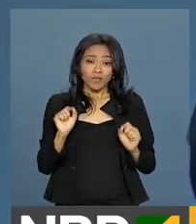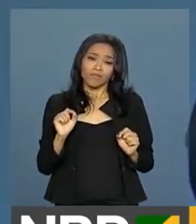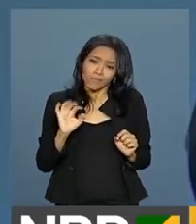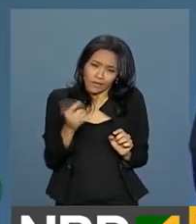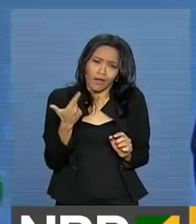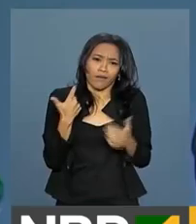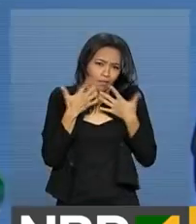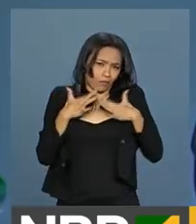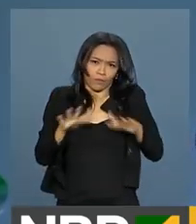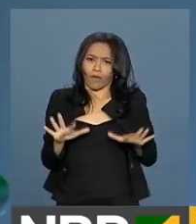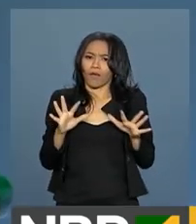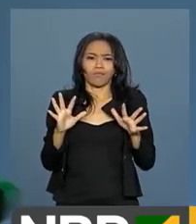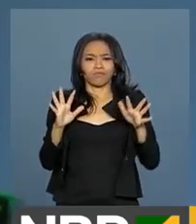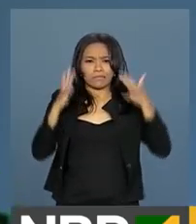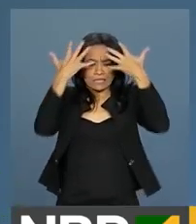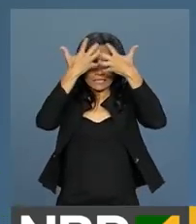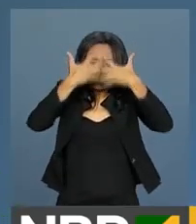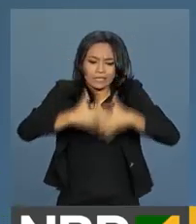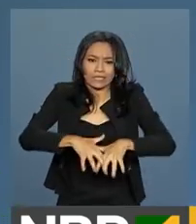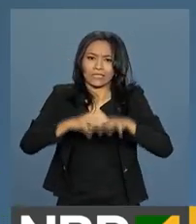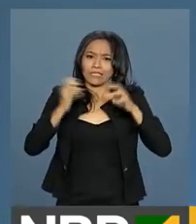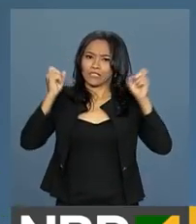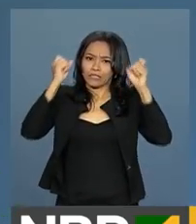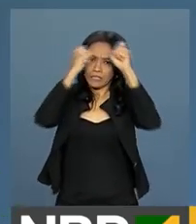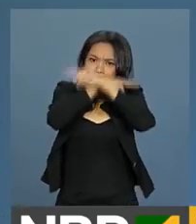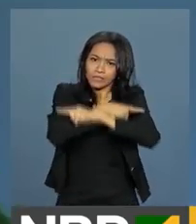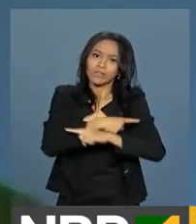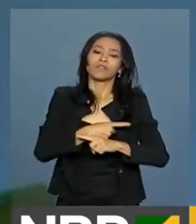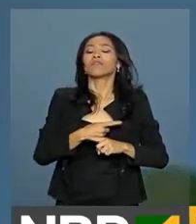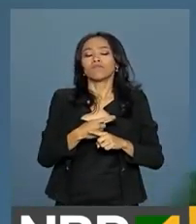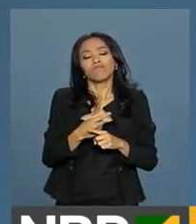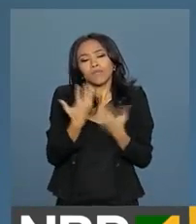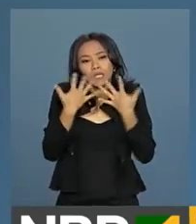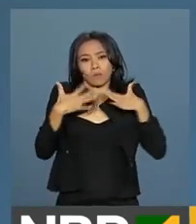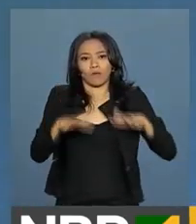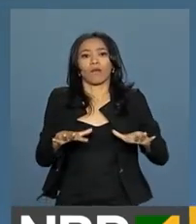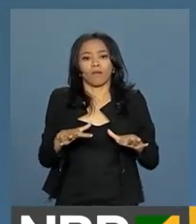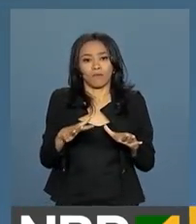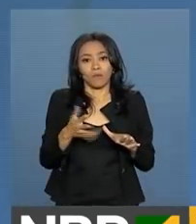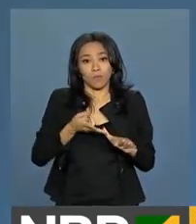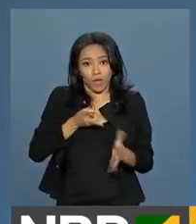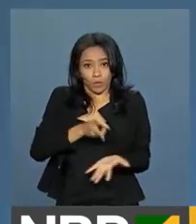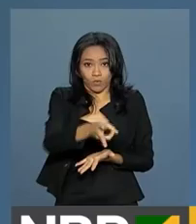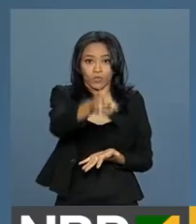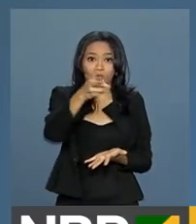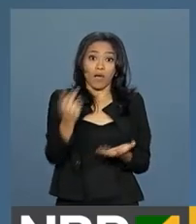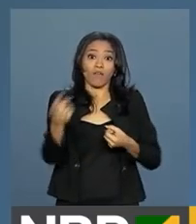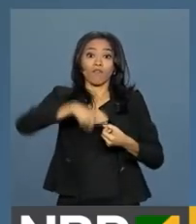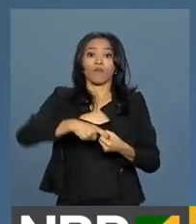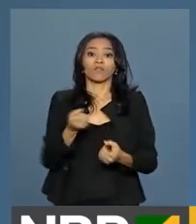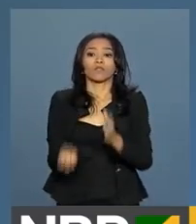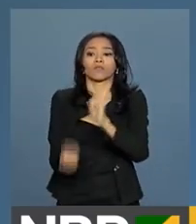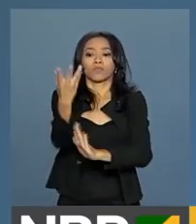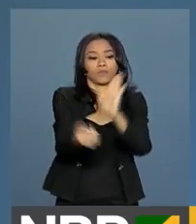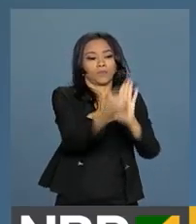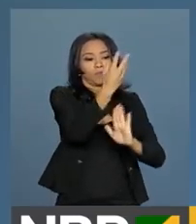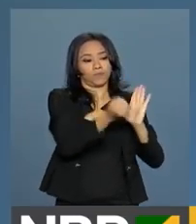naturais em um processo de crescimento sustentado e de retomada dos empregos